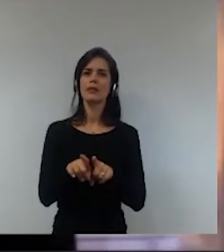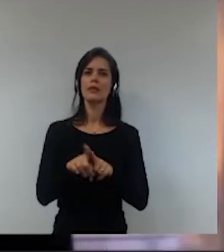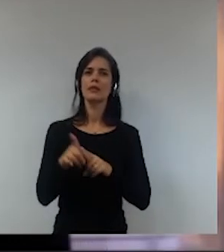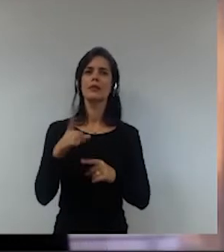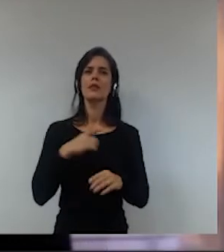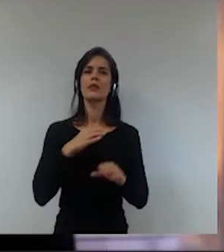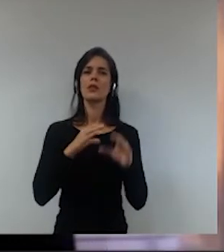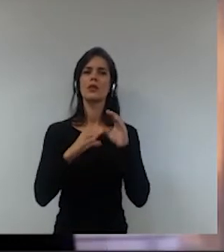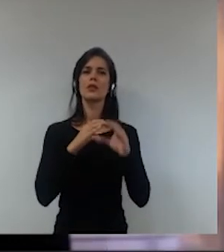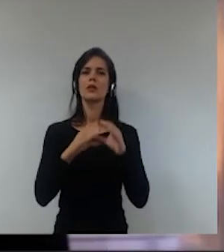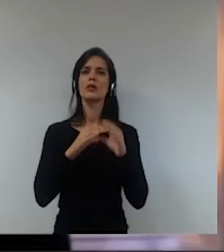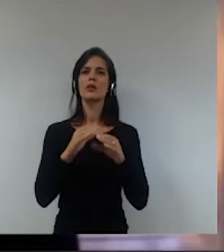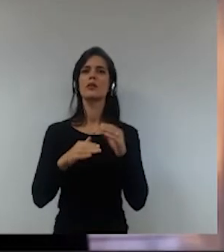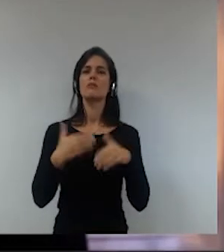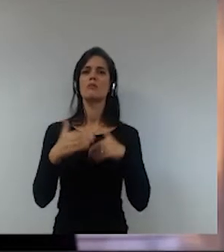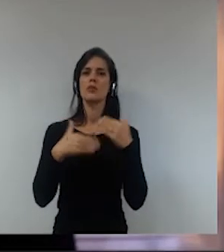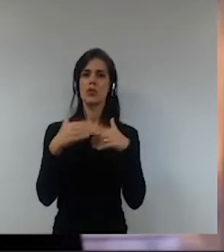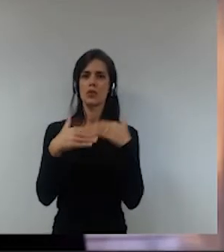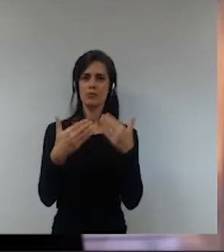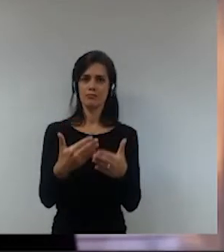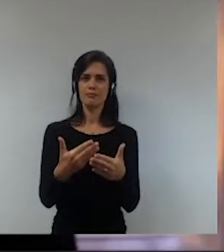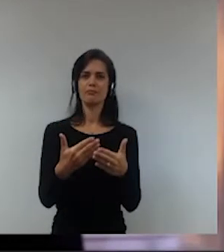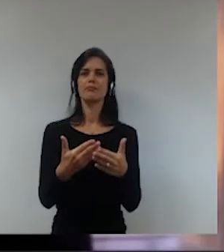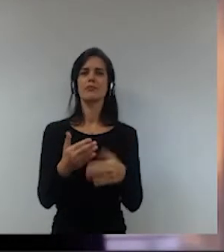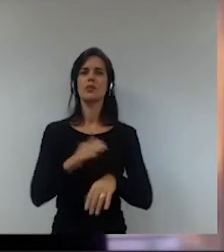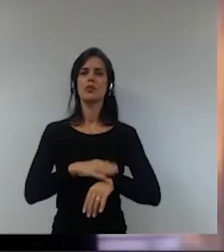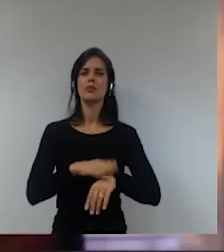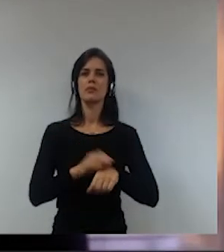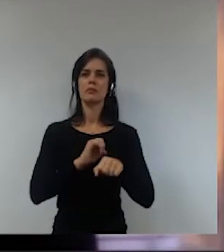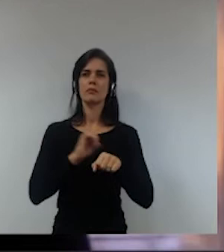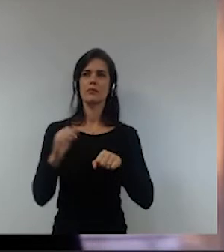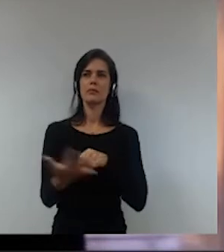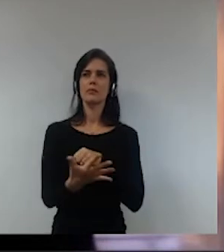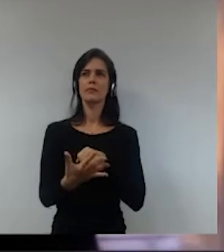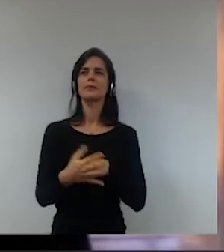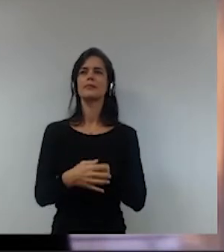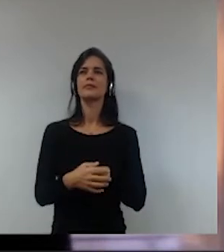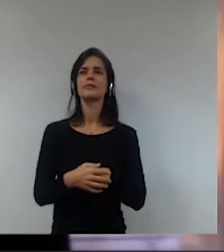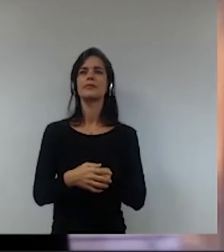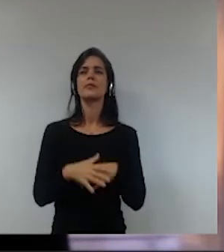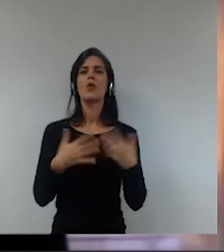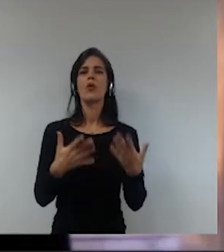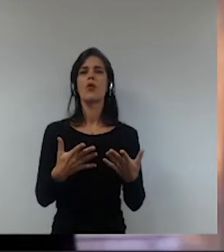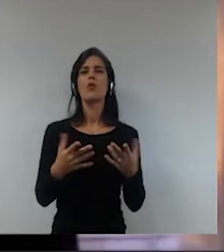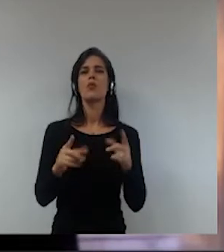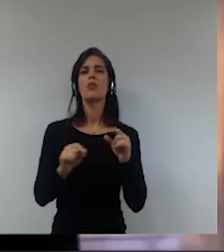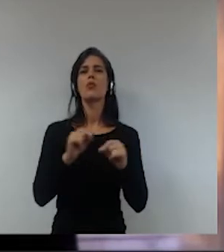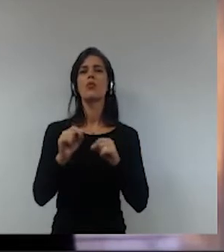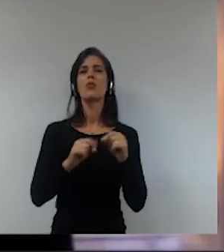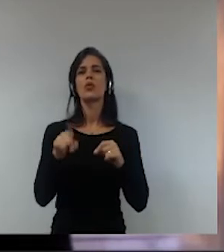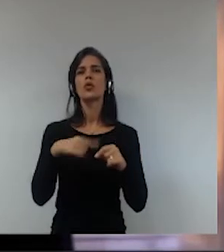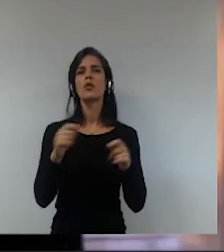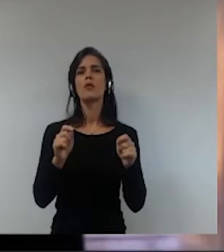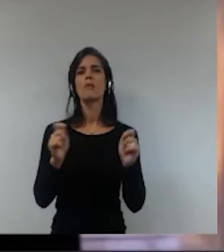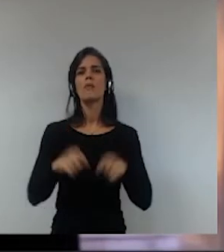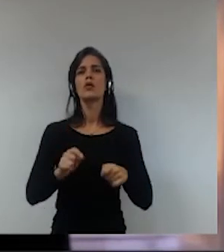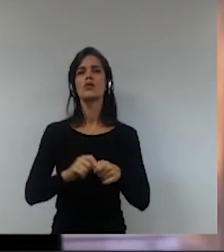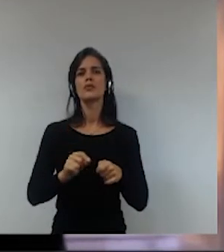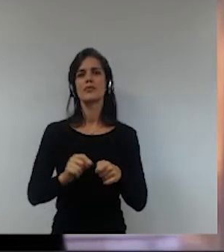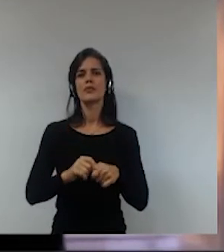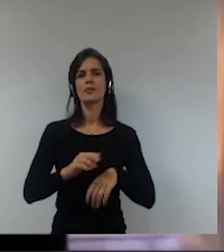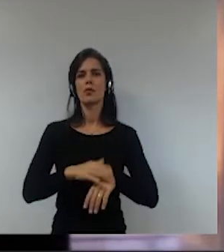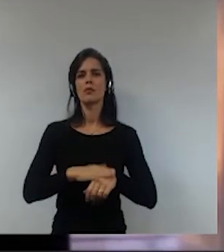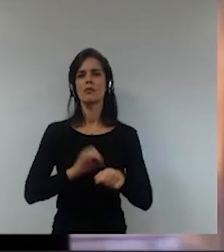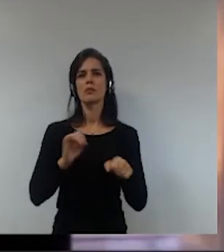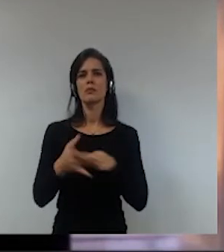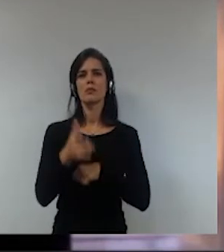às comunicações processuais em época de pandemia, ou o que nós podemos fazer em época de pandemia para